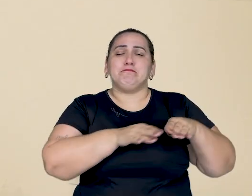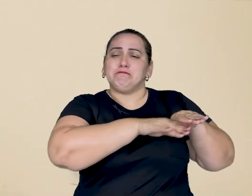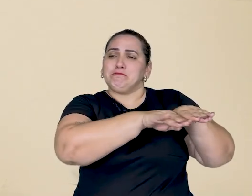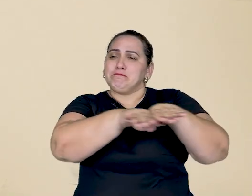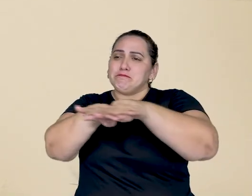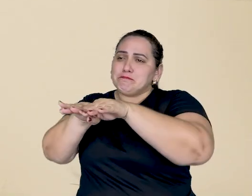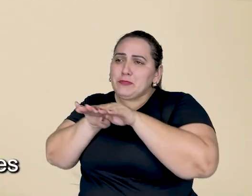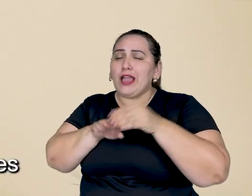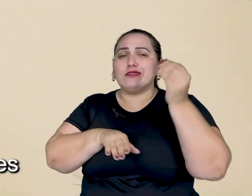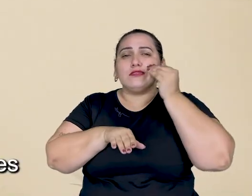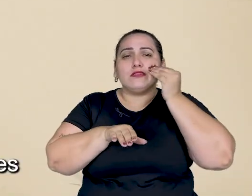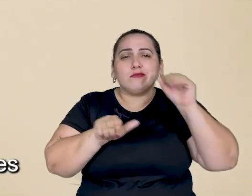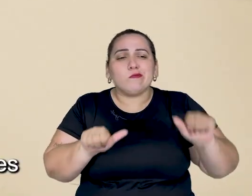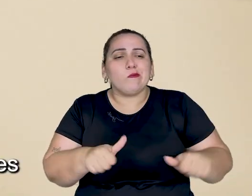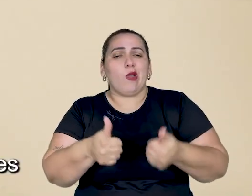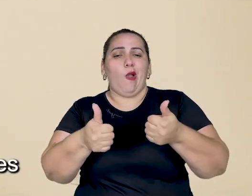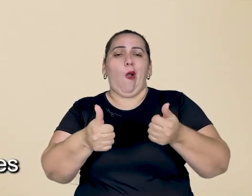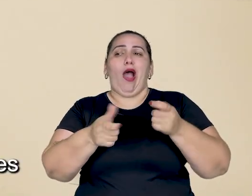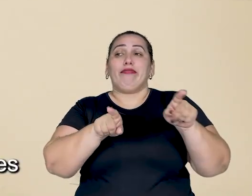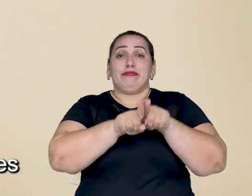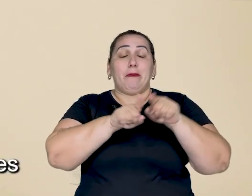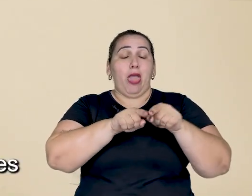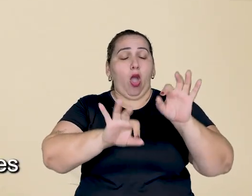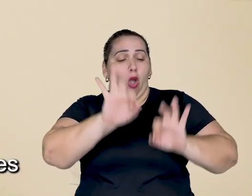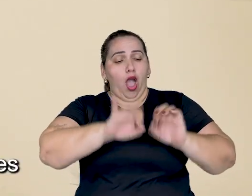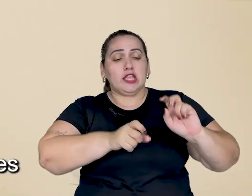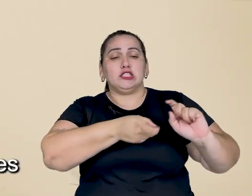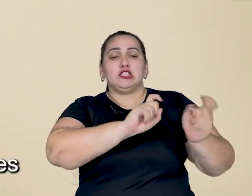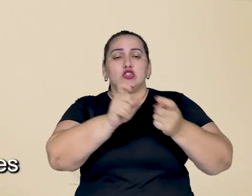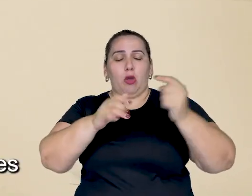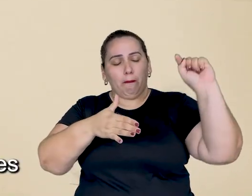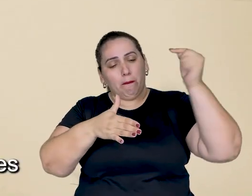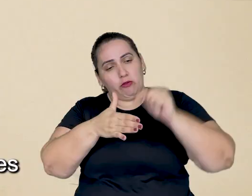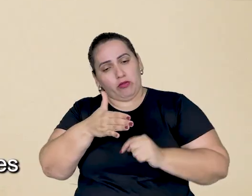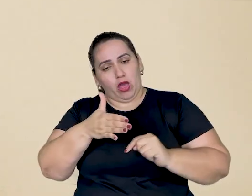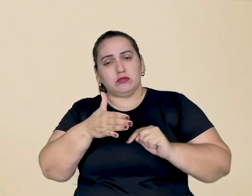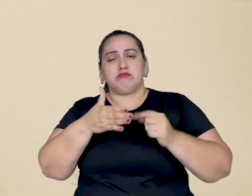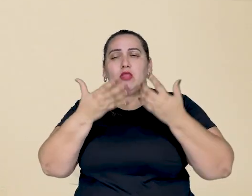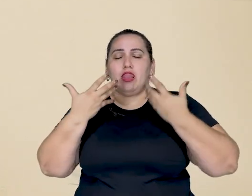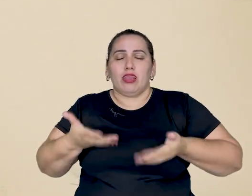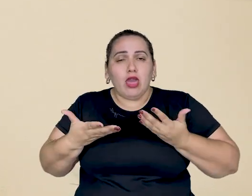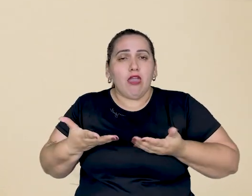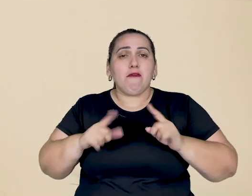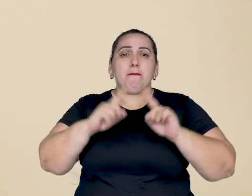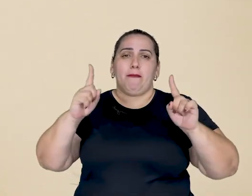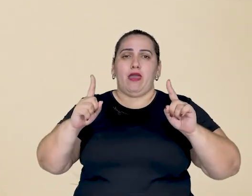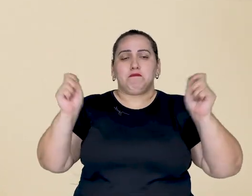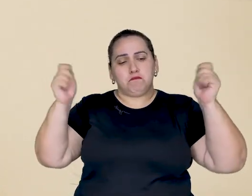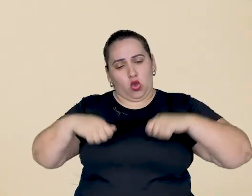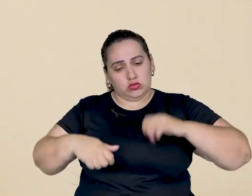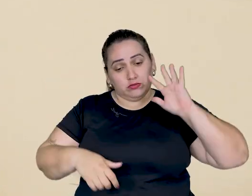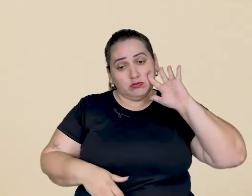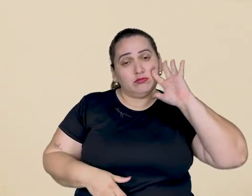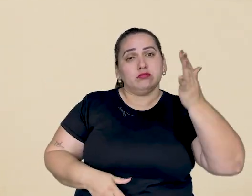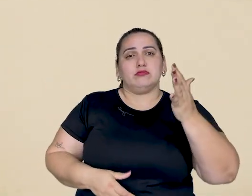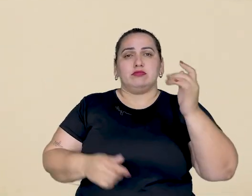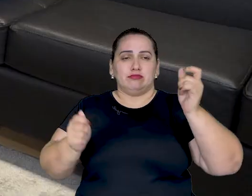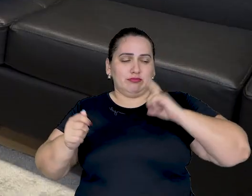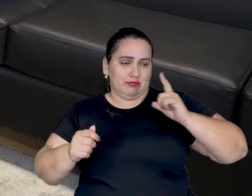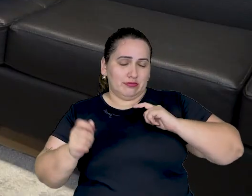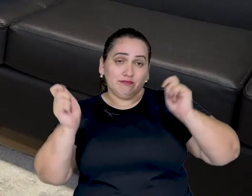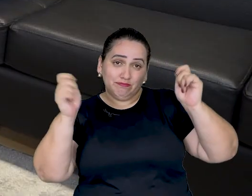profícua, em que realmente haja discussões aprofundadas, mais